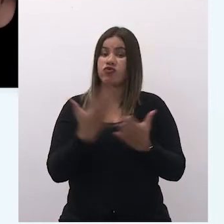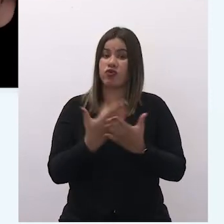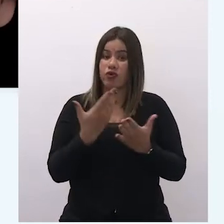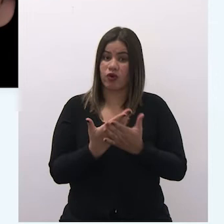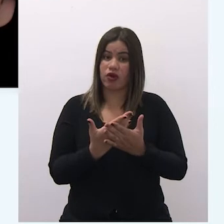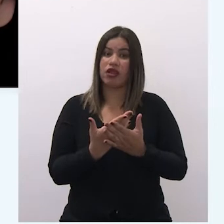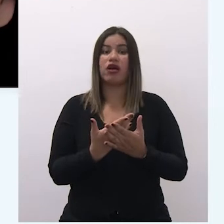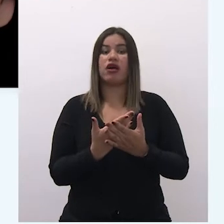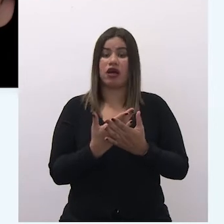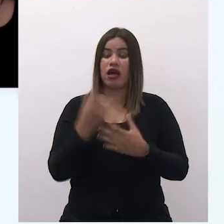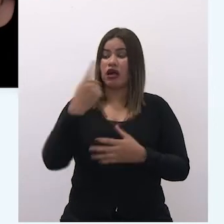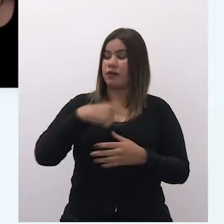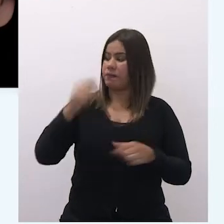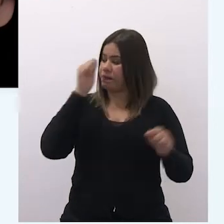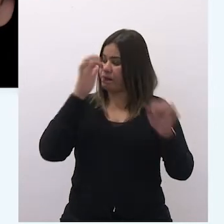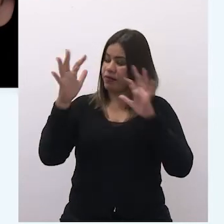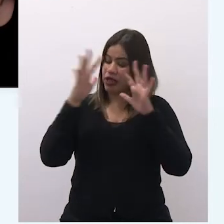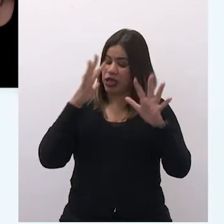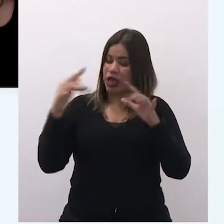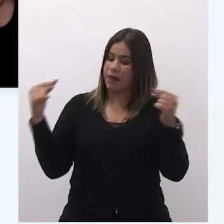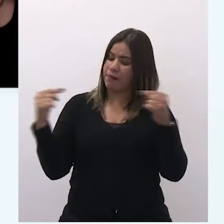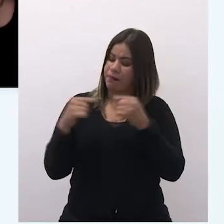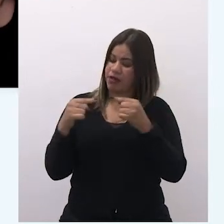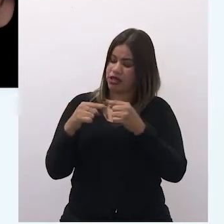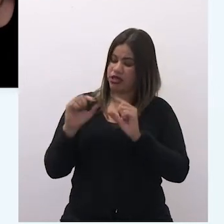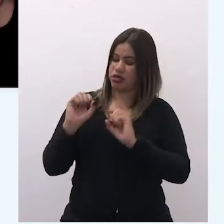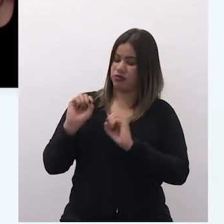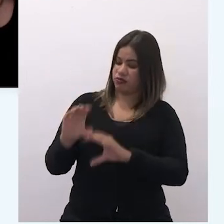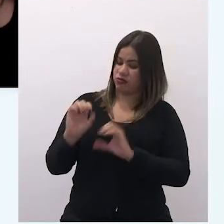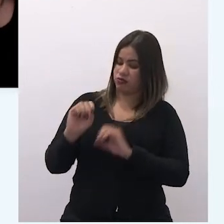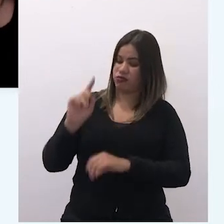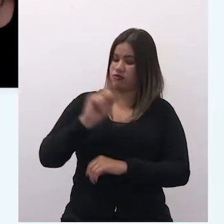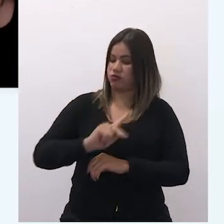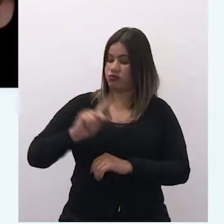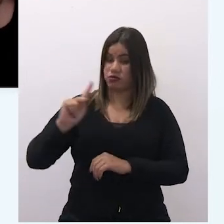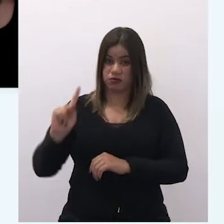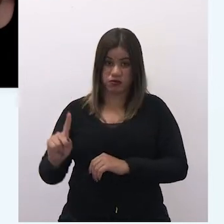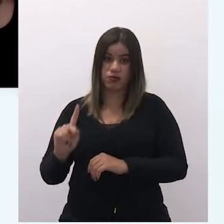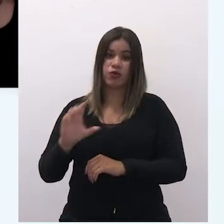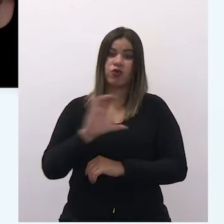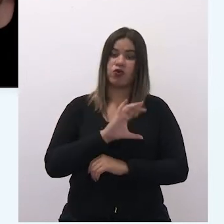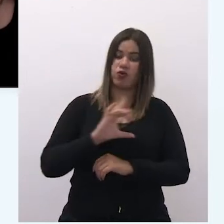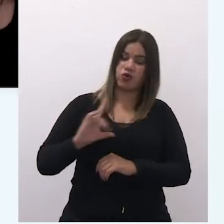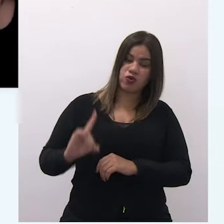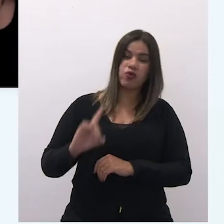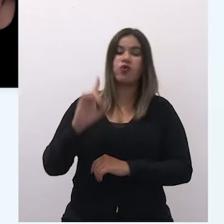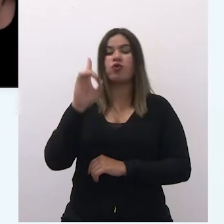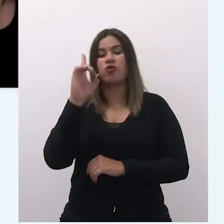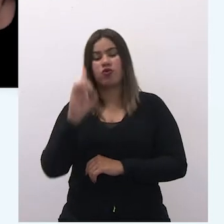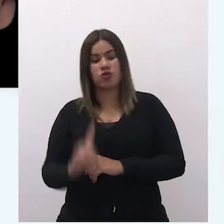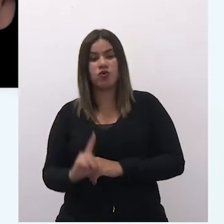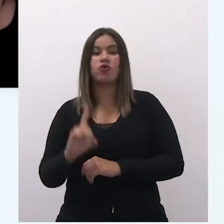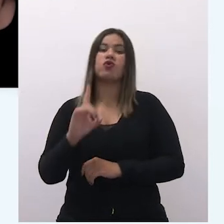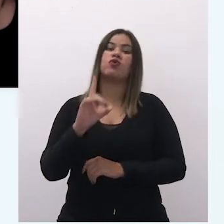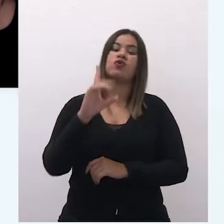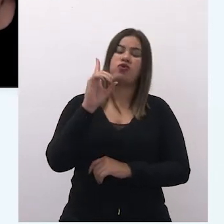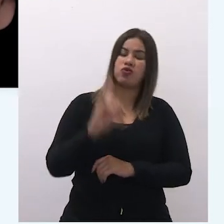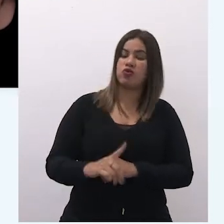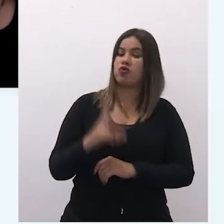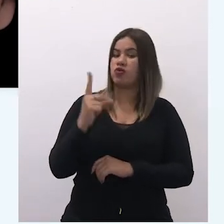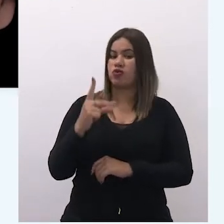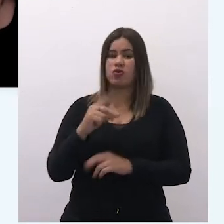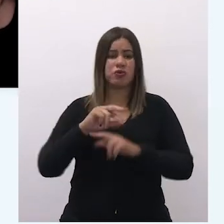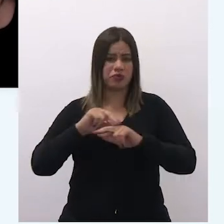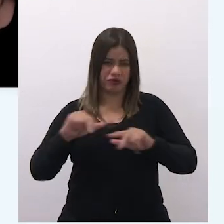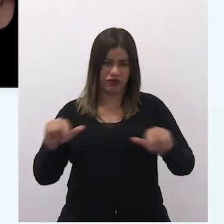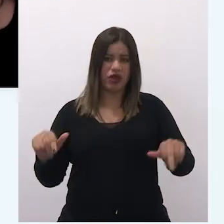a gente precisa pensar, enquanto educadores, né, tanto professores, coordenadores, diretores, vice-diretores, essa perspectiva da formação